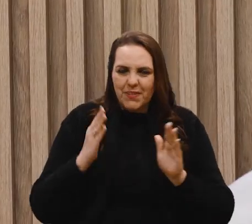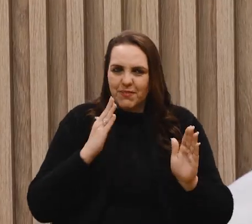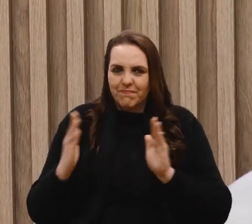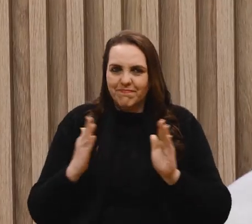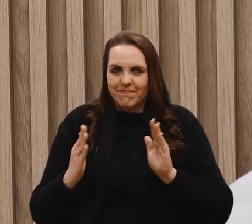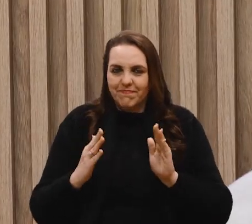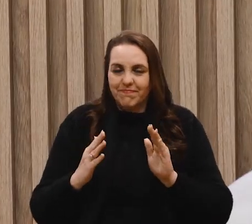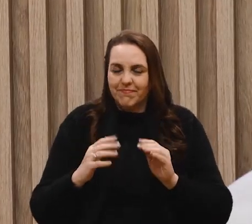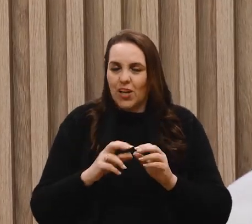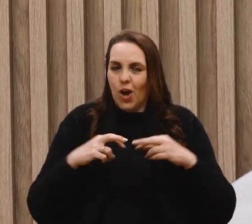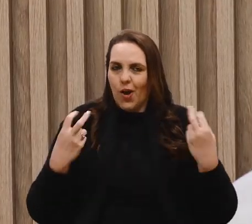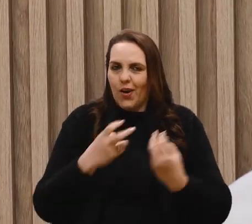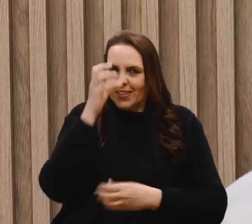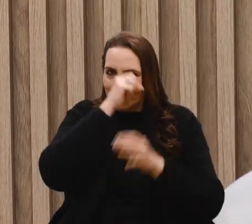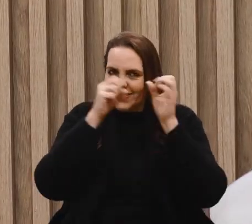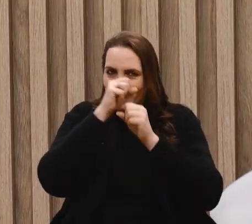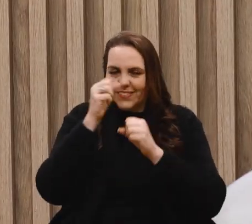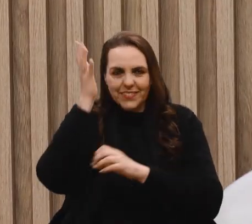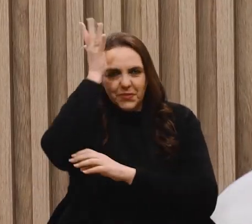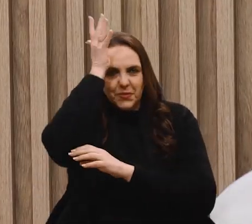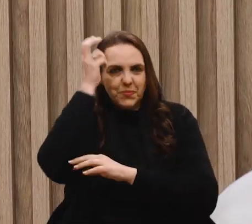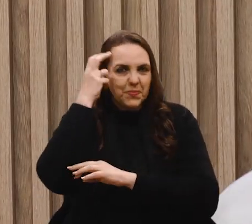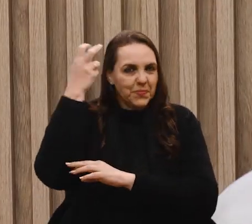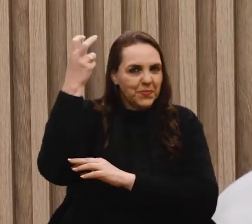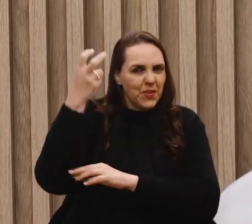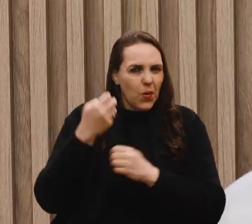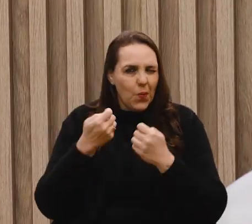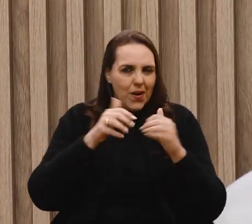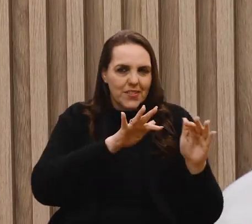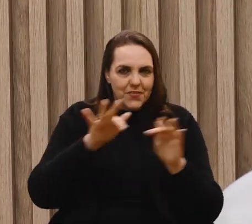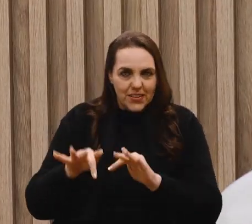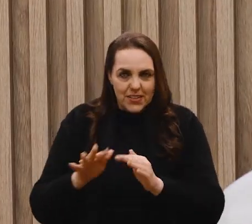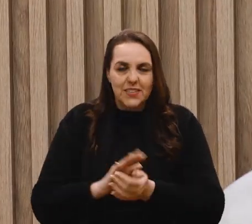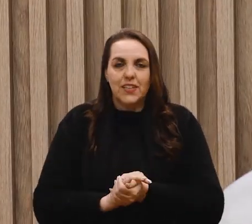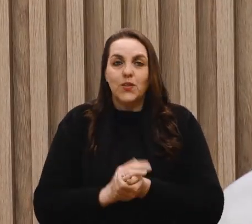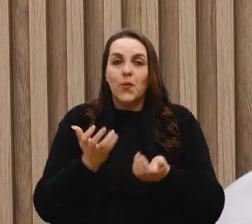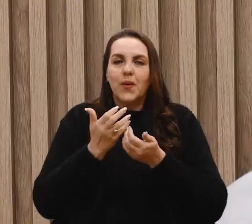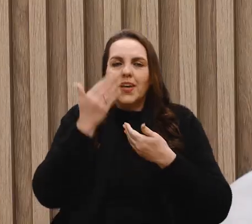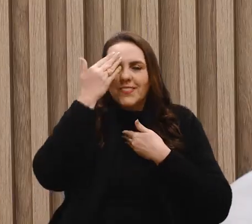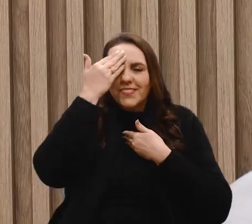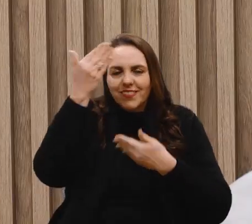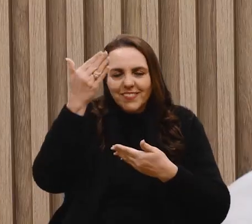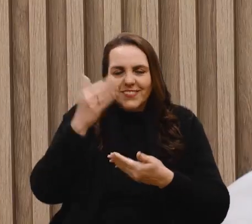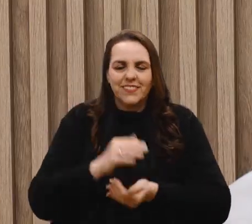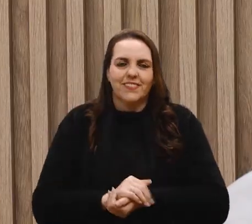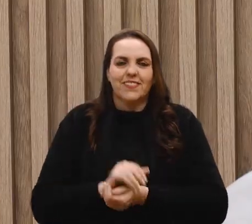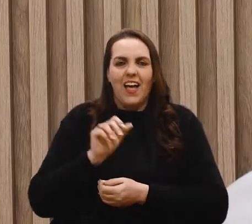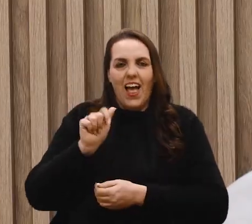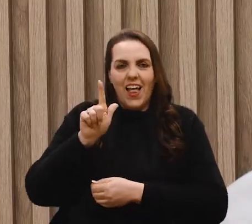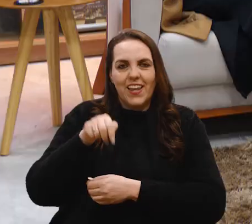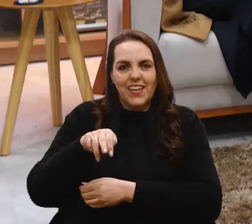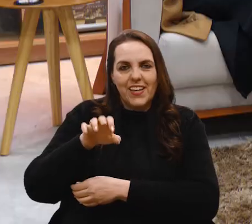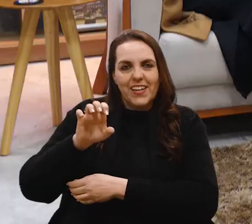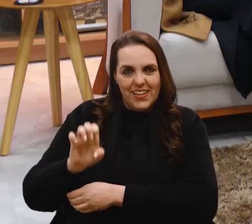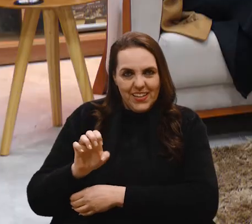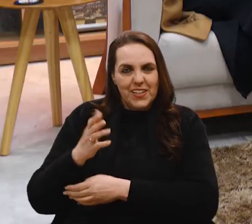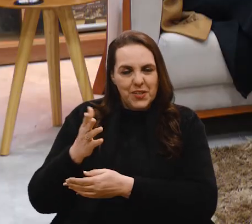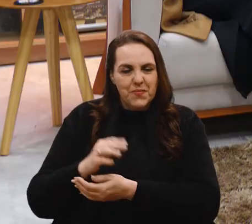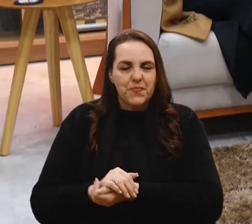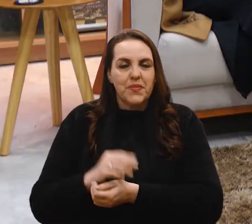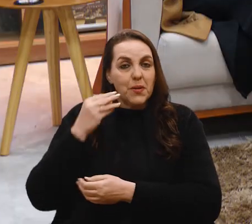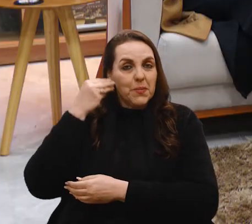sobre altas habilidades e superdotação está quase encerrando, mas eu quero antes agradecer então a Aline Pegoraro